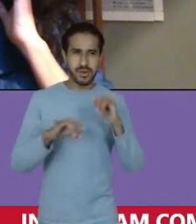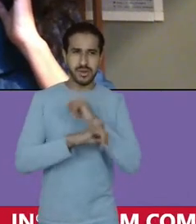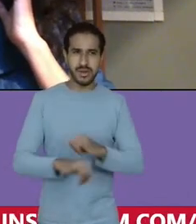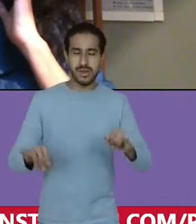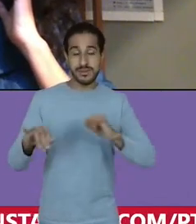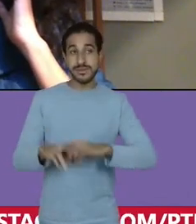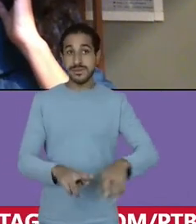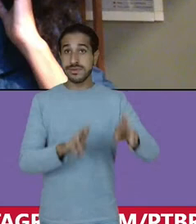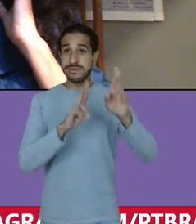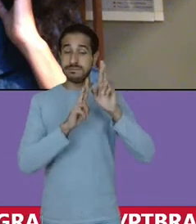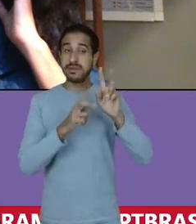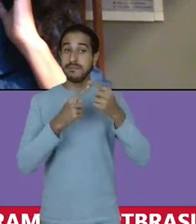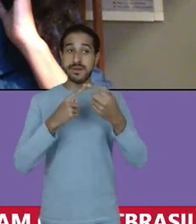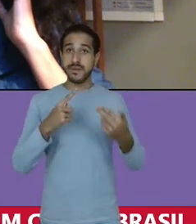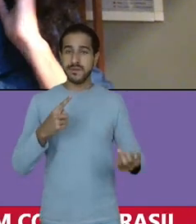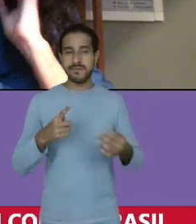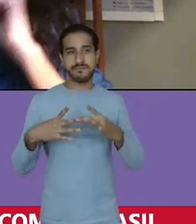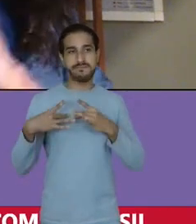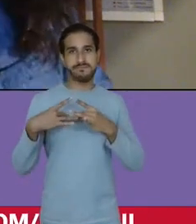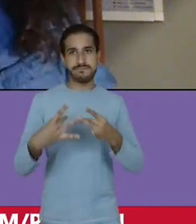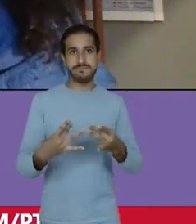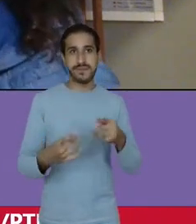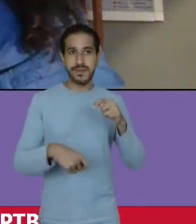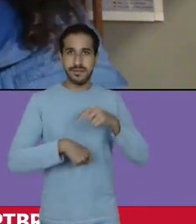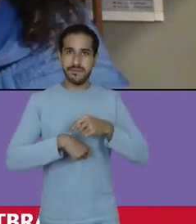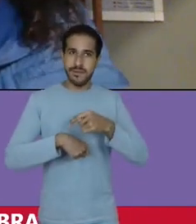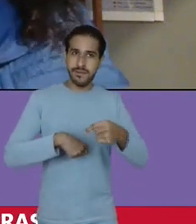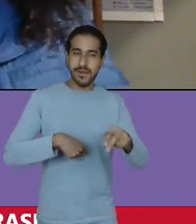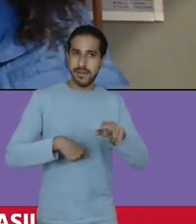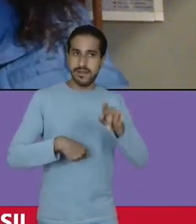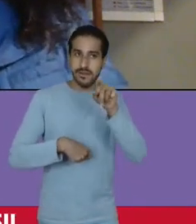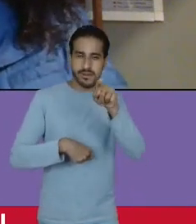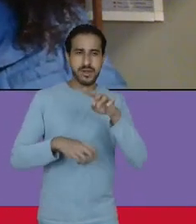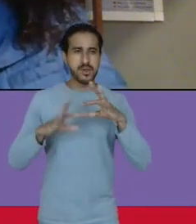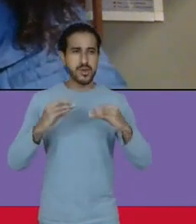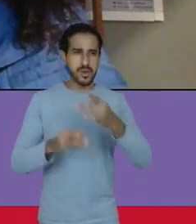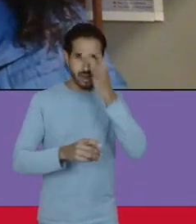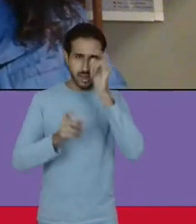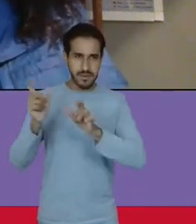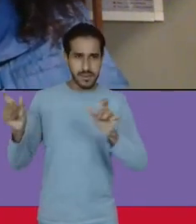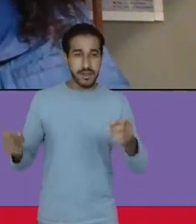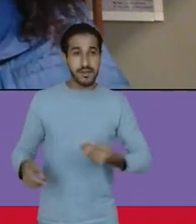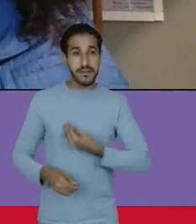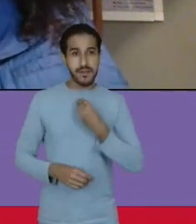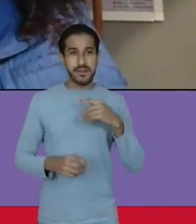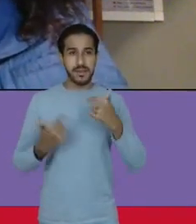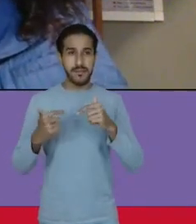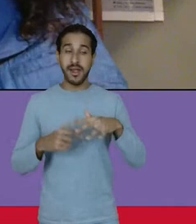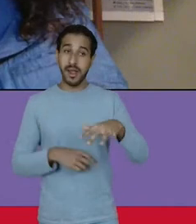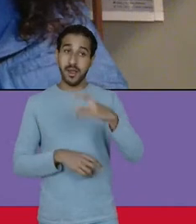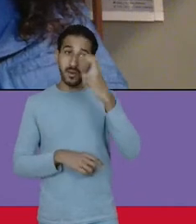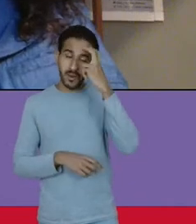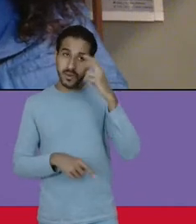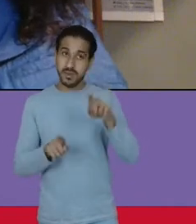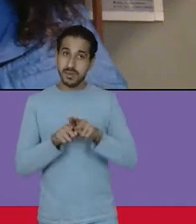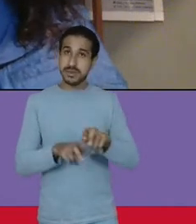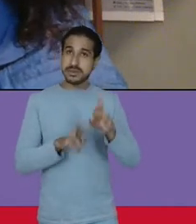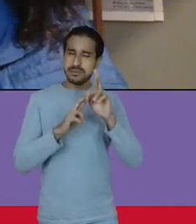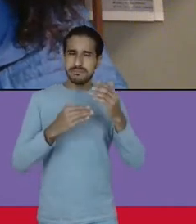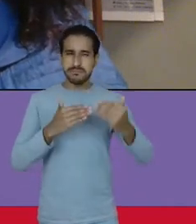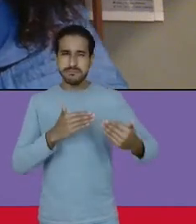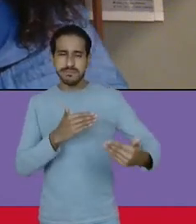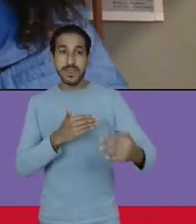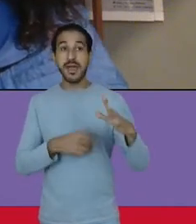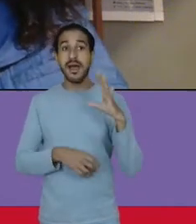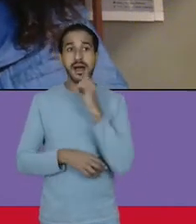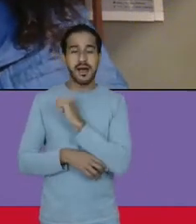divulgar. E eu espero, primeiro, a minha solidariedade nesse momento, não só a você, a todas as pessoas que vivem da cultura, mas eu espero que logo,